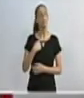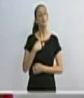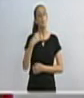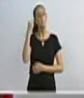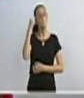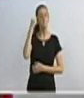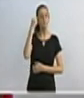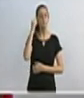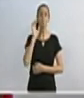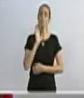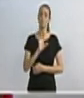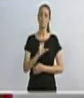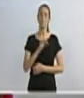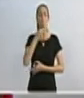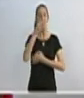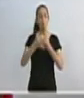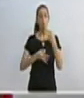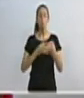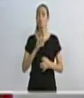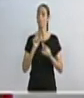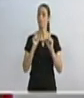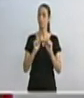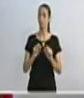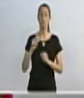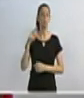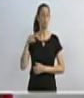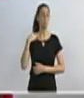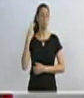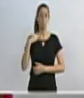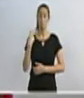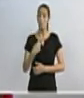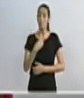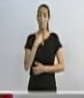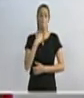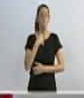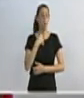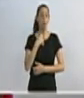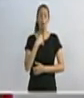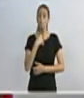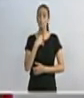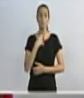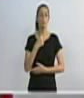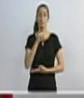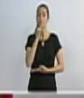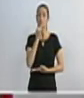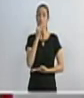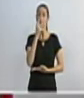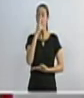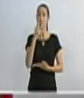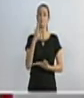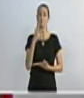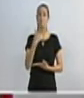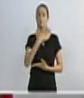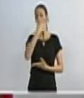é a minha opinião. Os nossos vereadores não podem deixar passar daqui 2 meses para tocar no assunto de